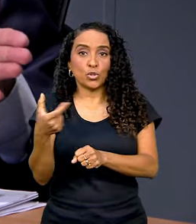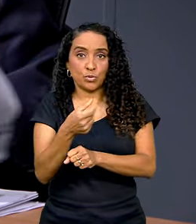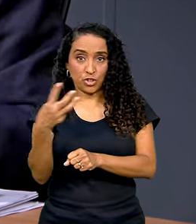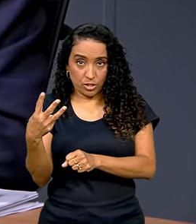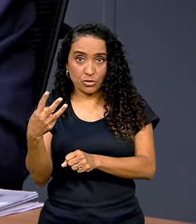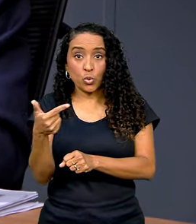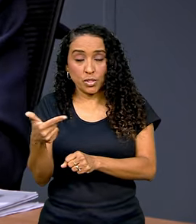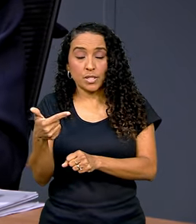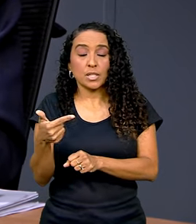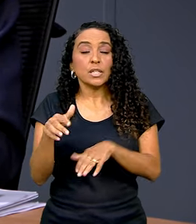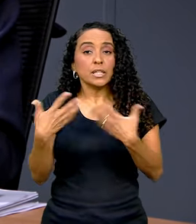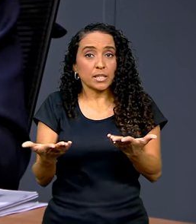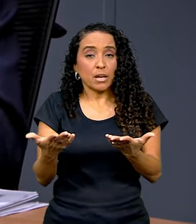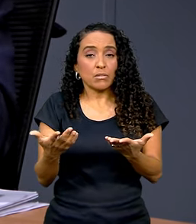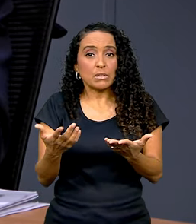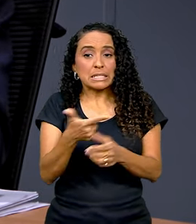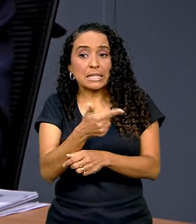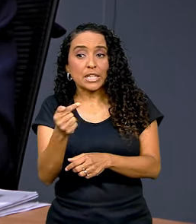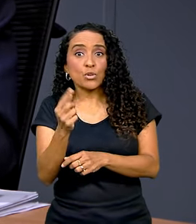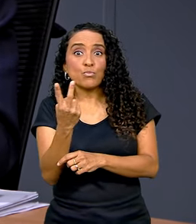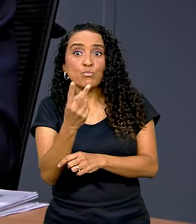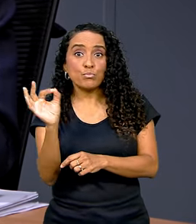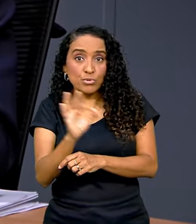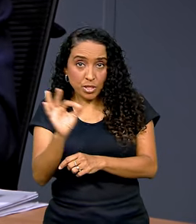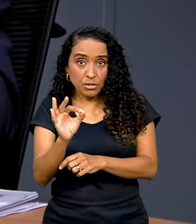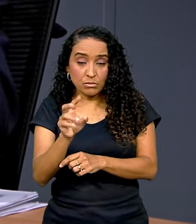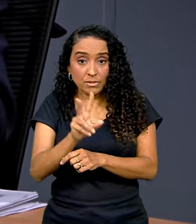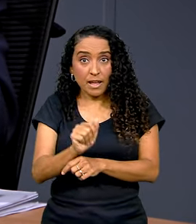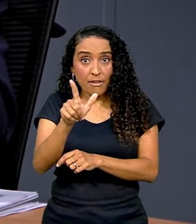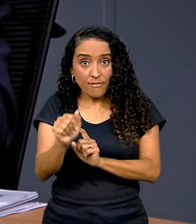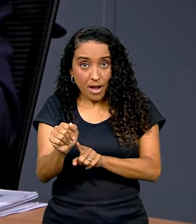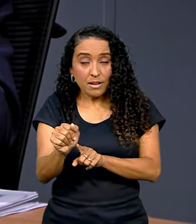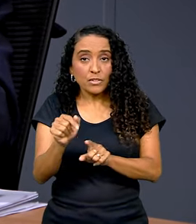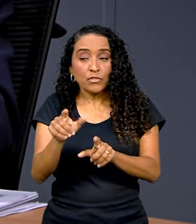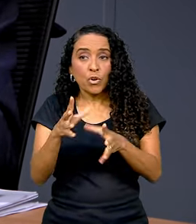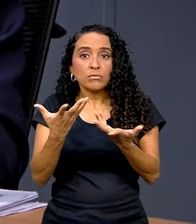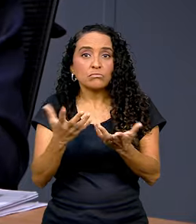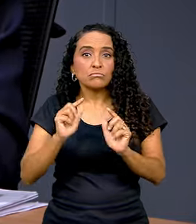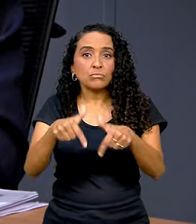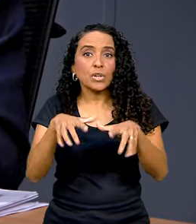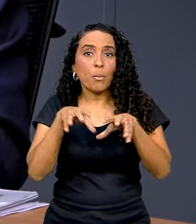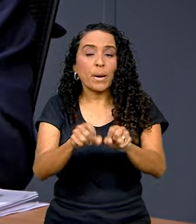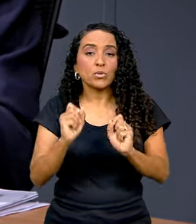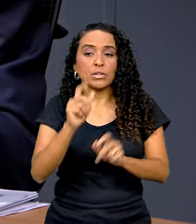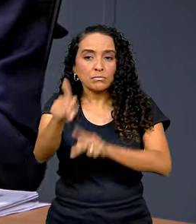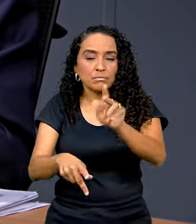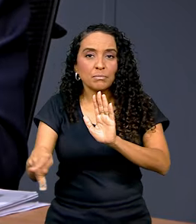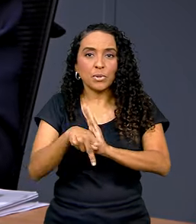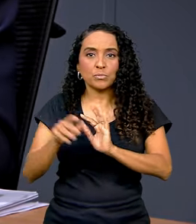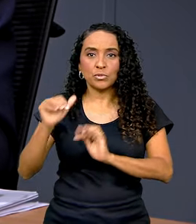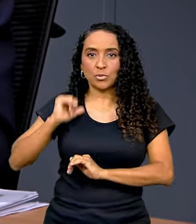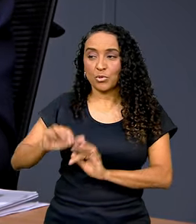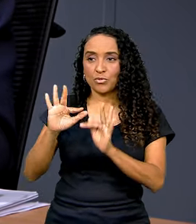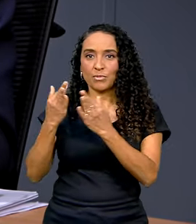de 2022 e veja 71 dessas vagas foram ocupadas pelo público do